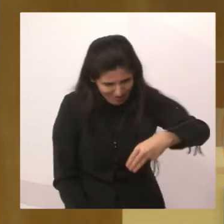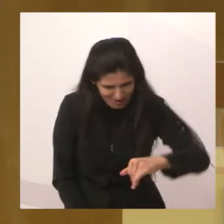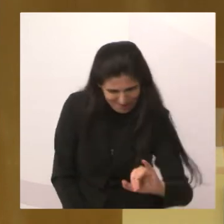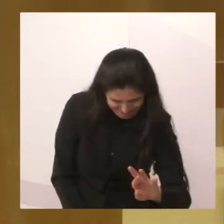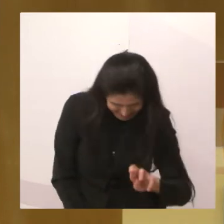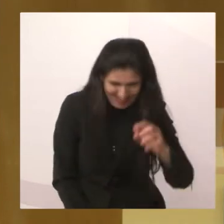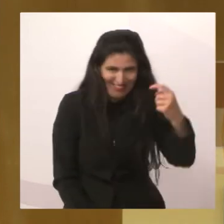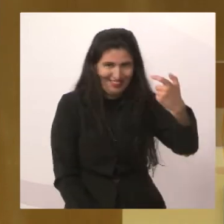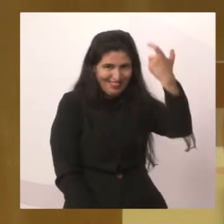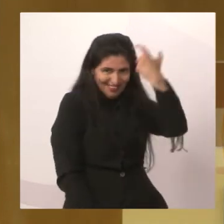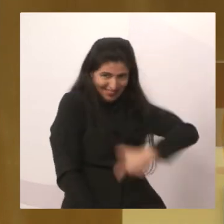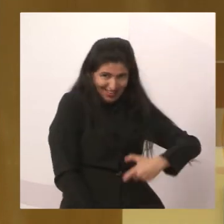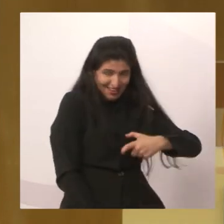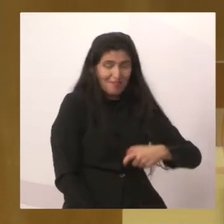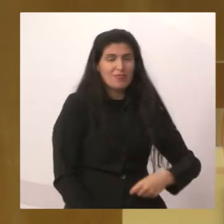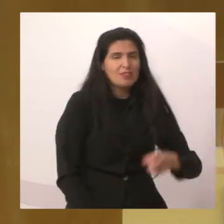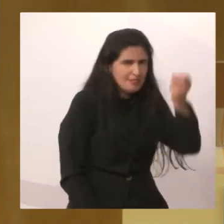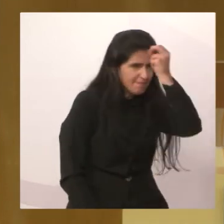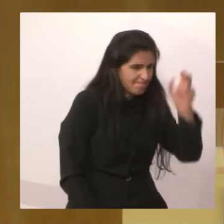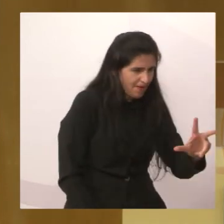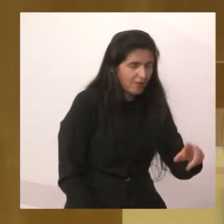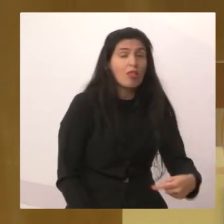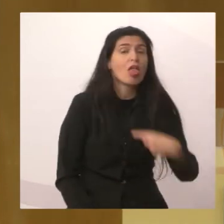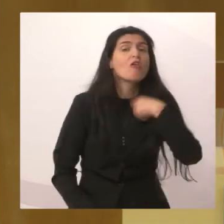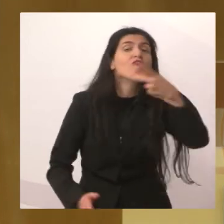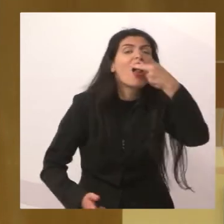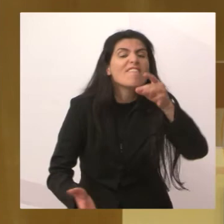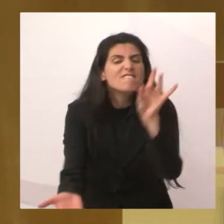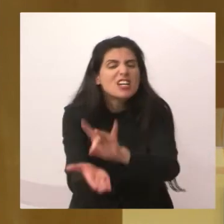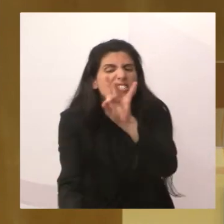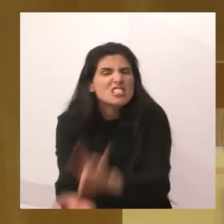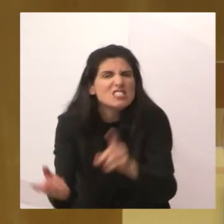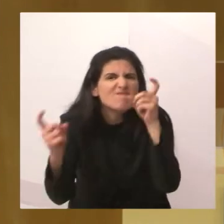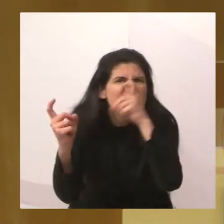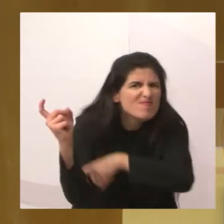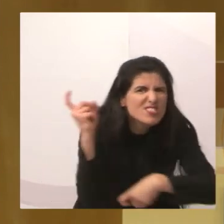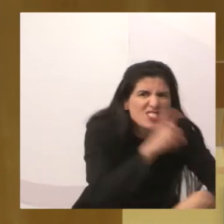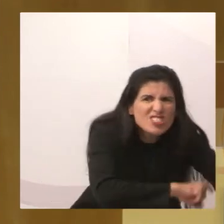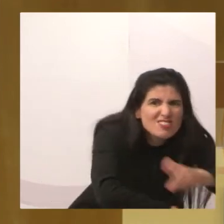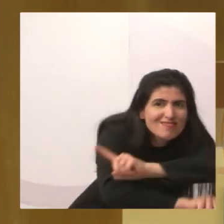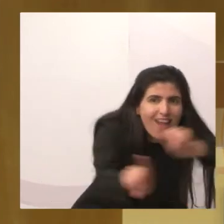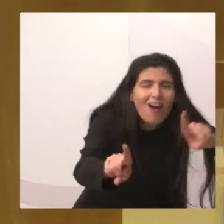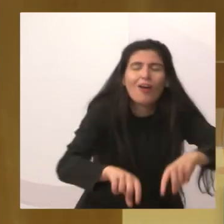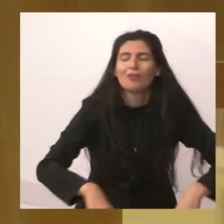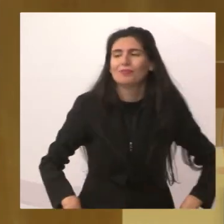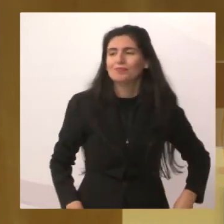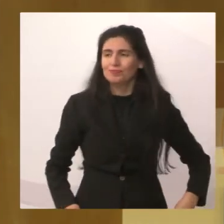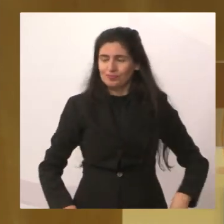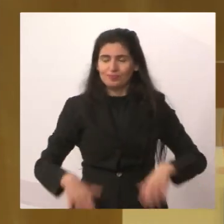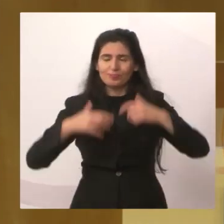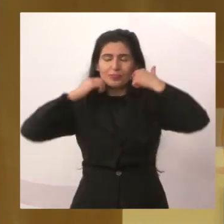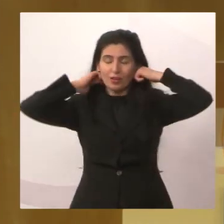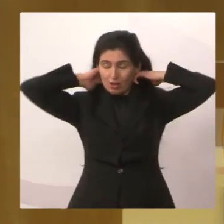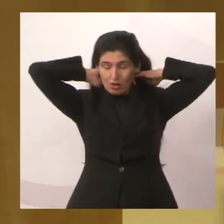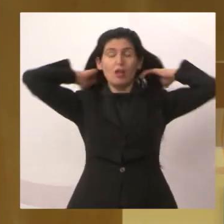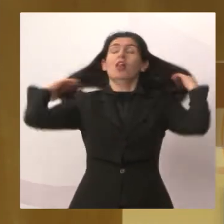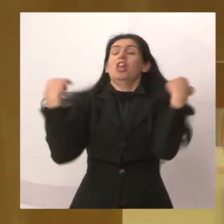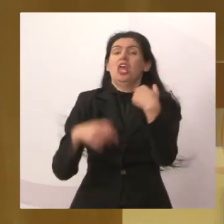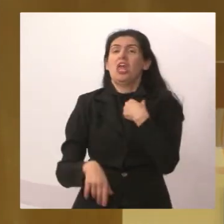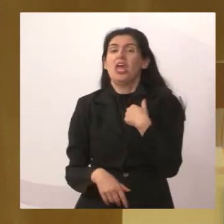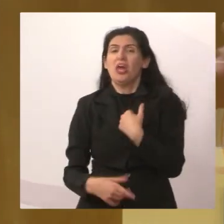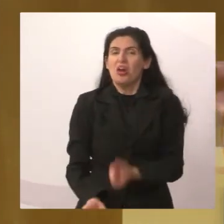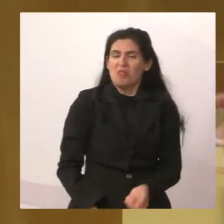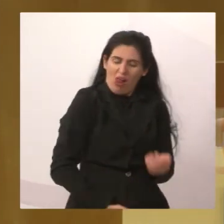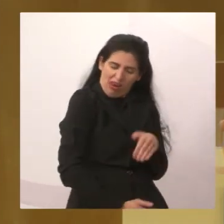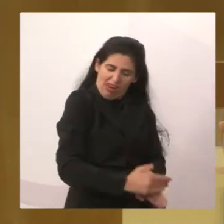aqui. Eu não estou aqui para mentir, não. Se achar que eu não faço nada na cidade, para que me eleger? Para vir aqui ganhar